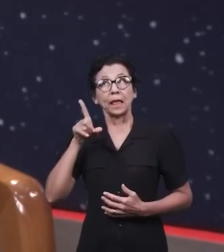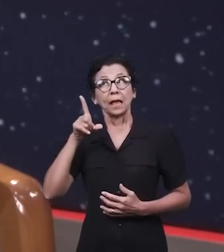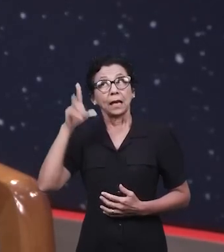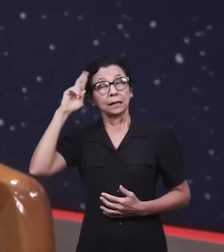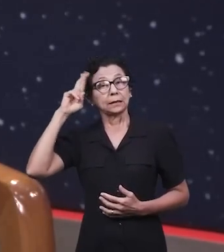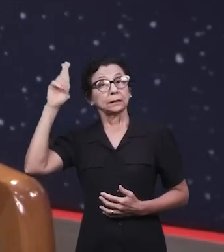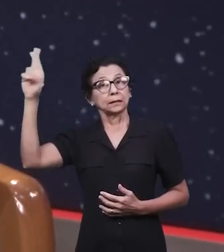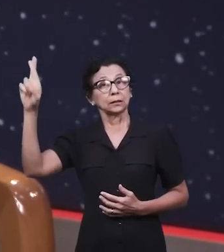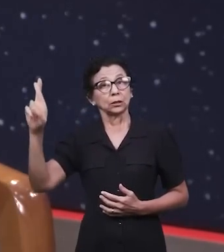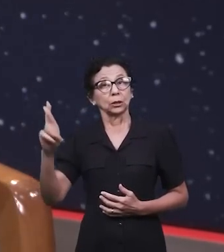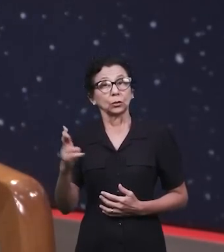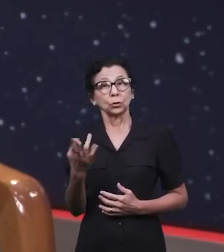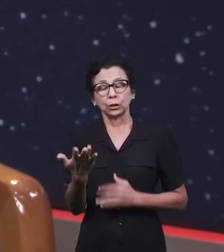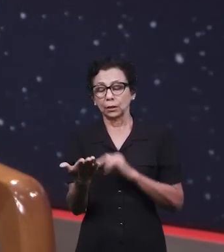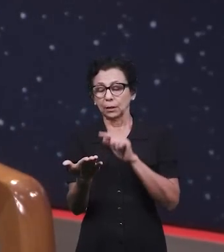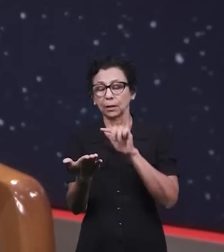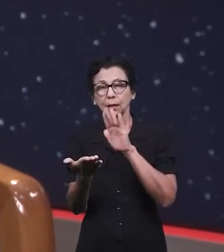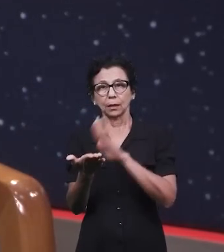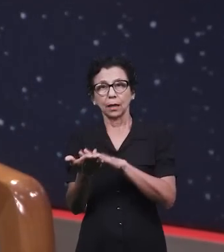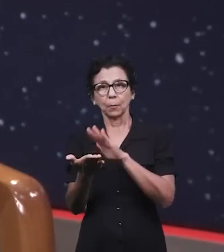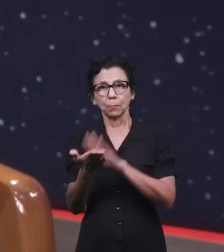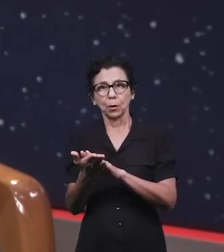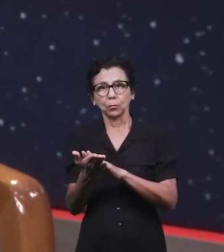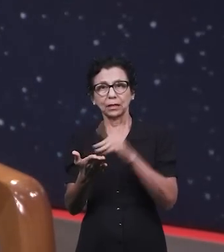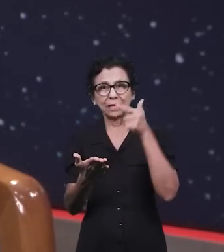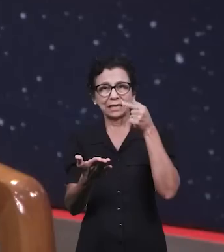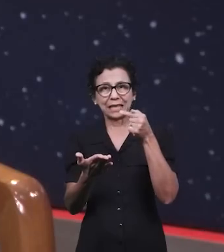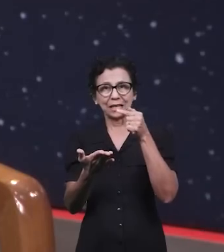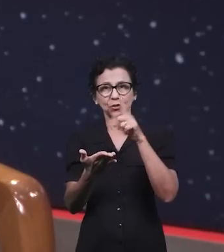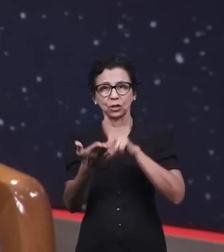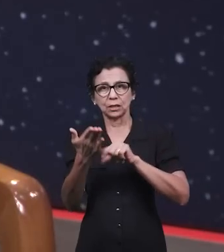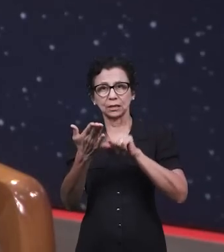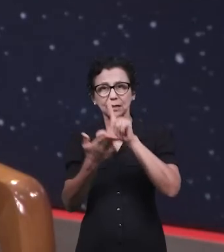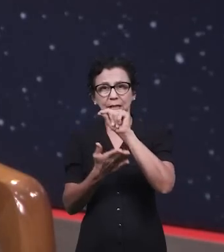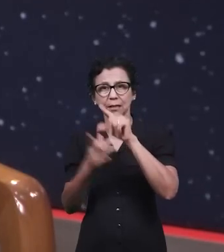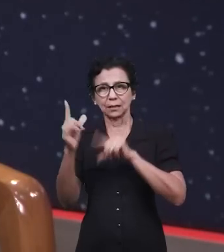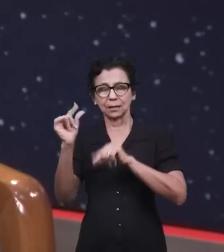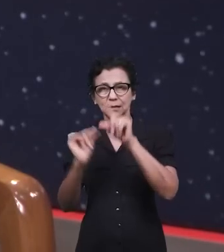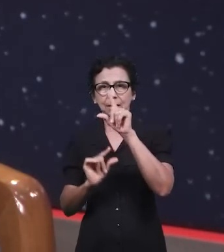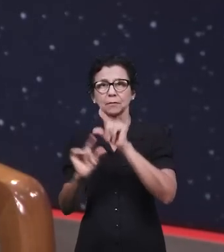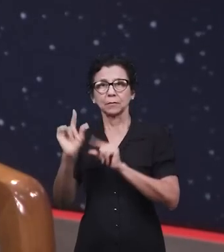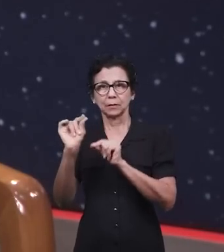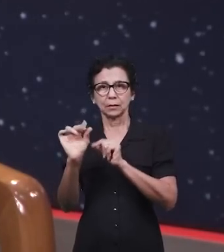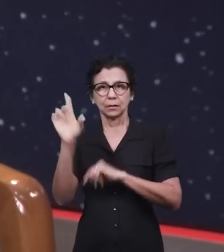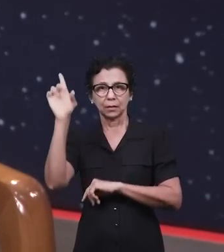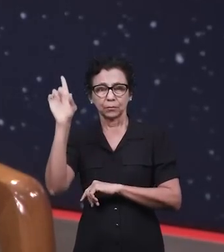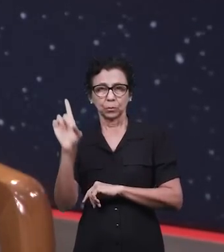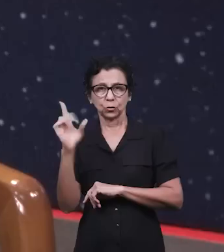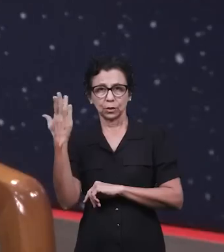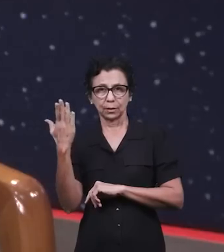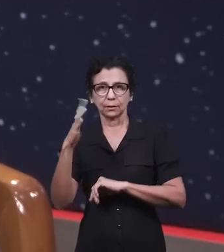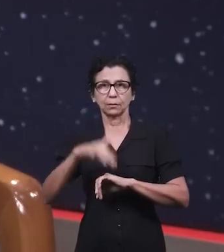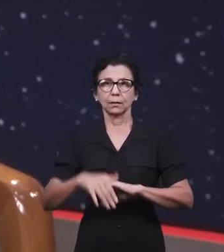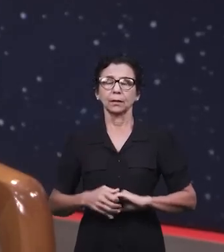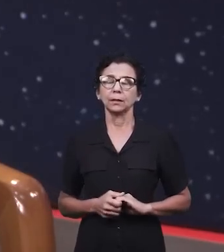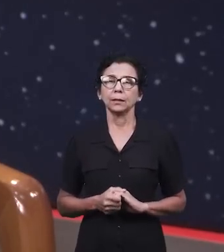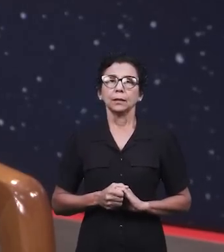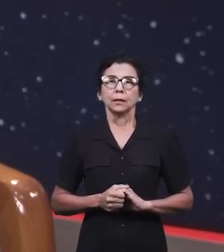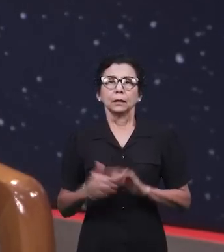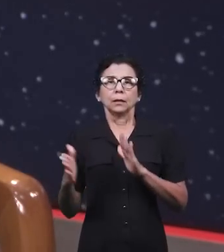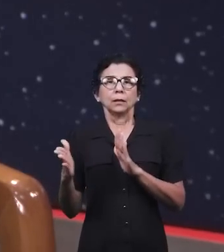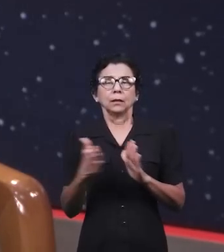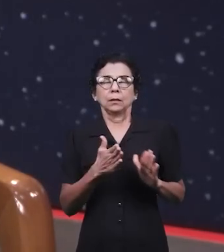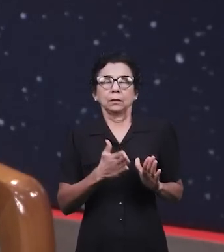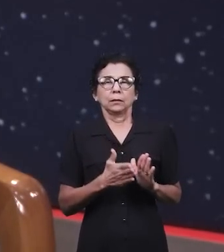7 estrelas, é o que anda no meio dos 7 castiçais. Então era a inauguração de um período profético em que o